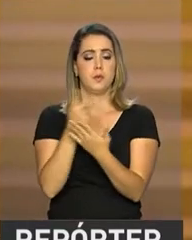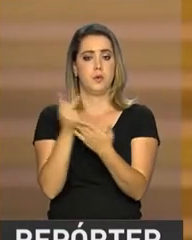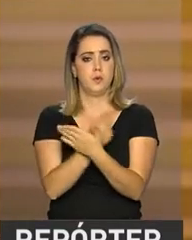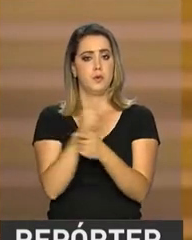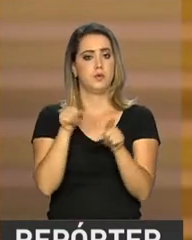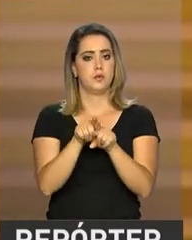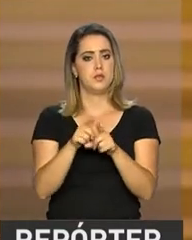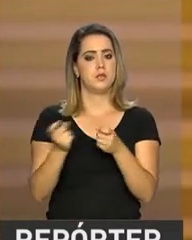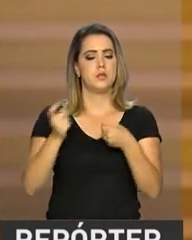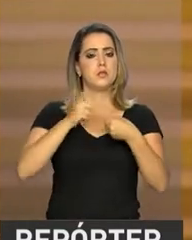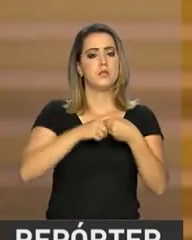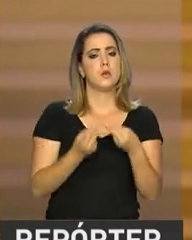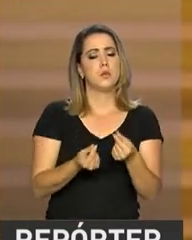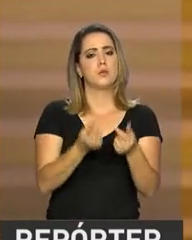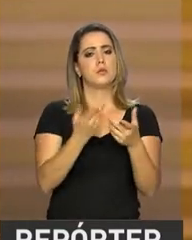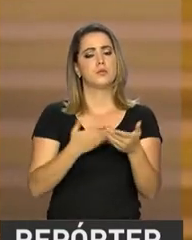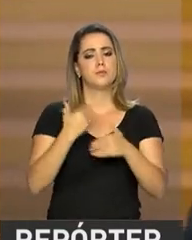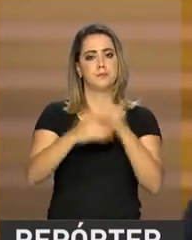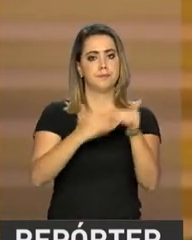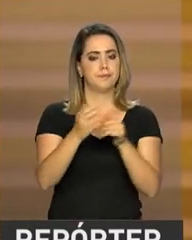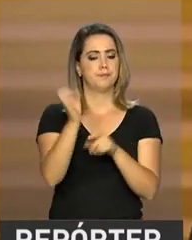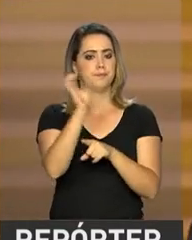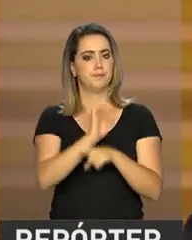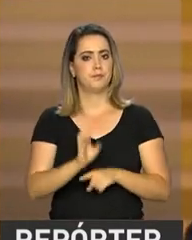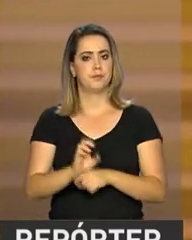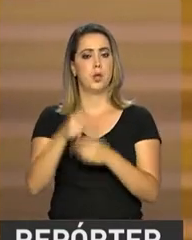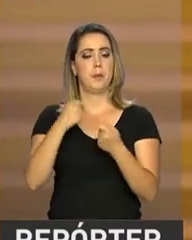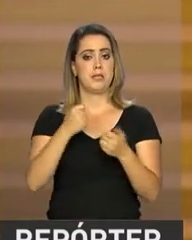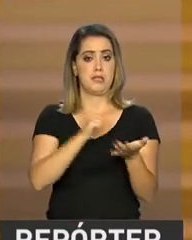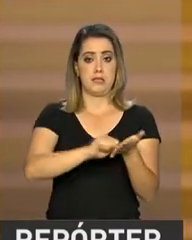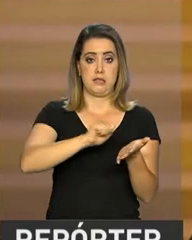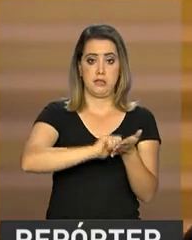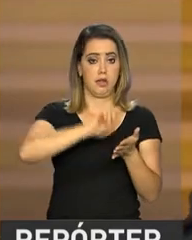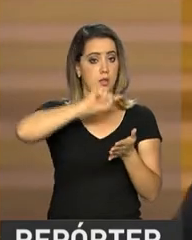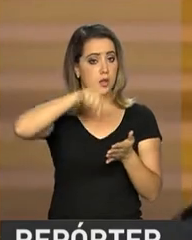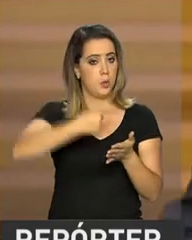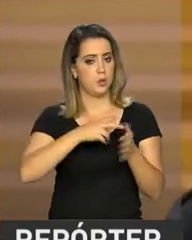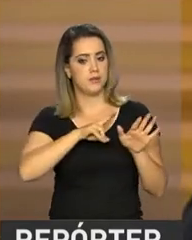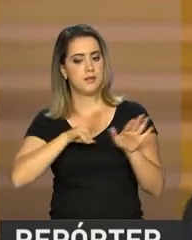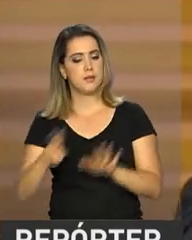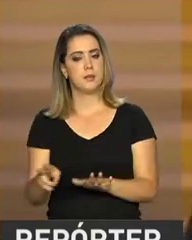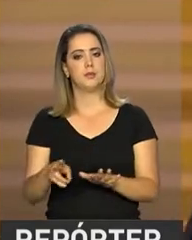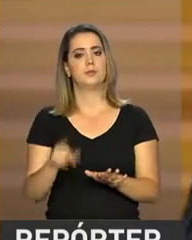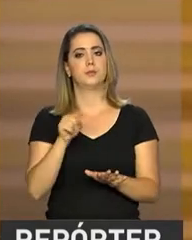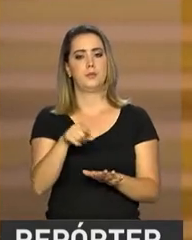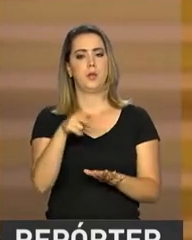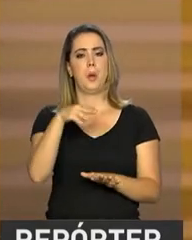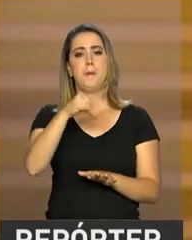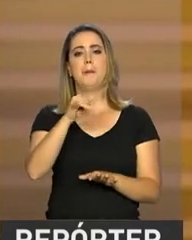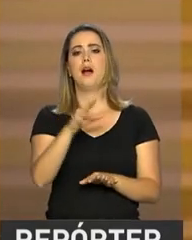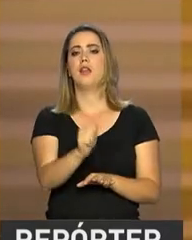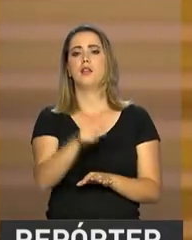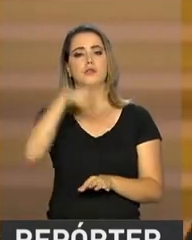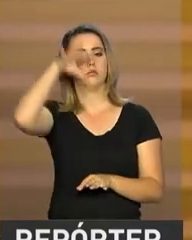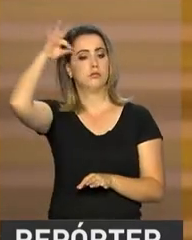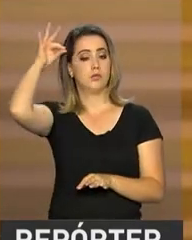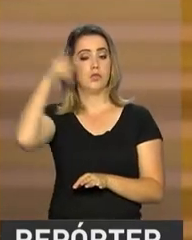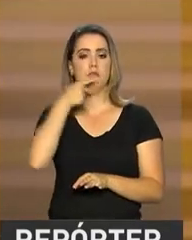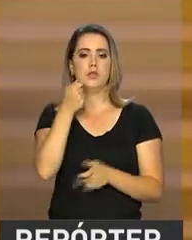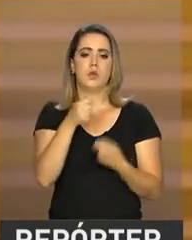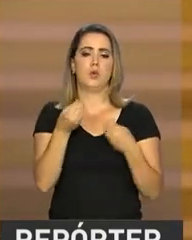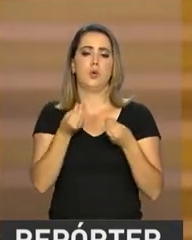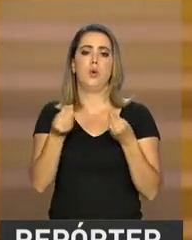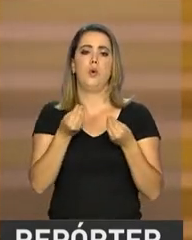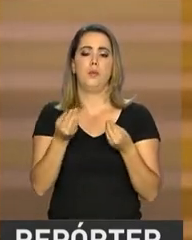recuperação fiscal para o desenvolvimento do estado deve ser assinado até a próxima semana. Para Maia, não há solução para o